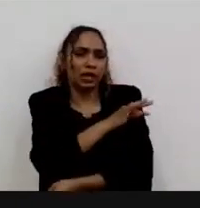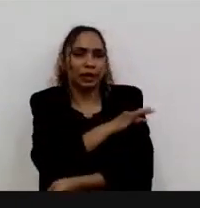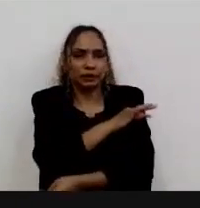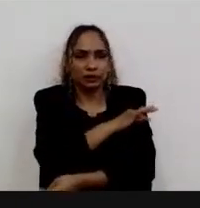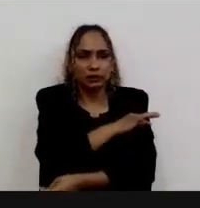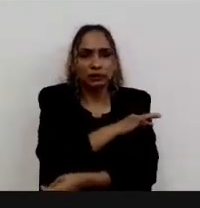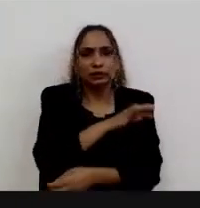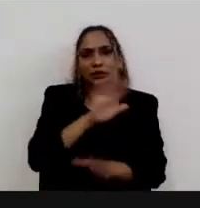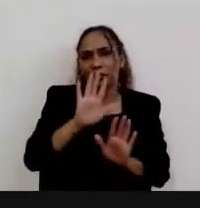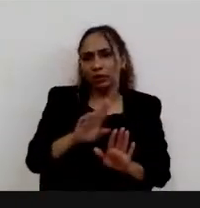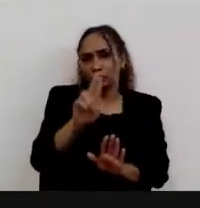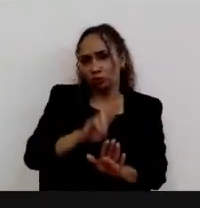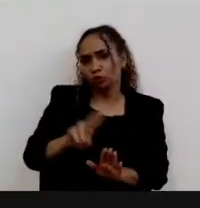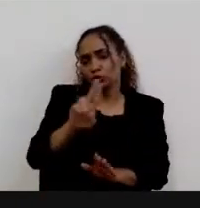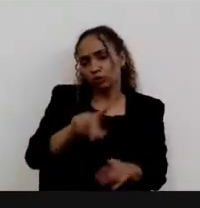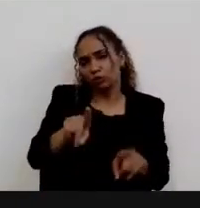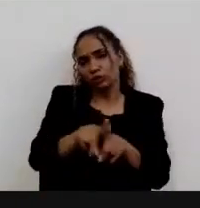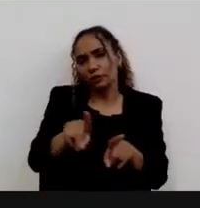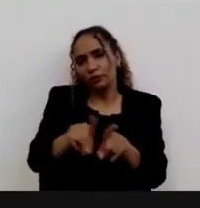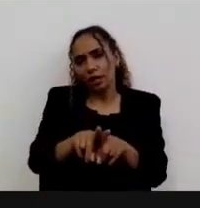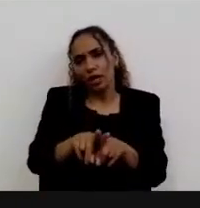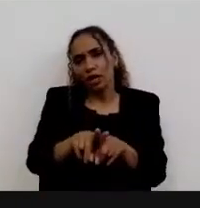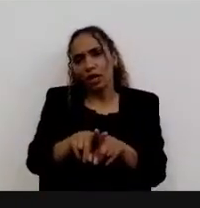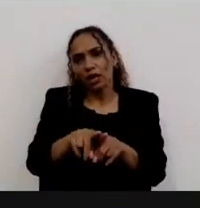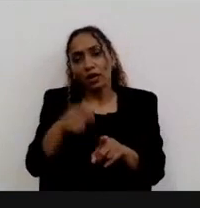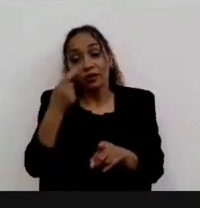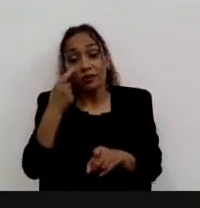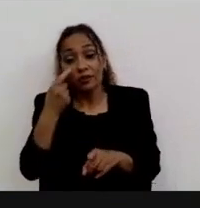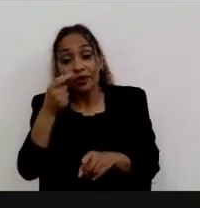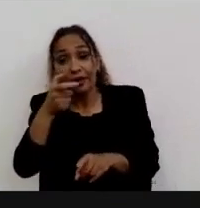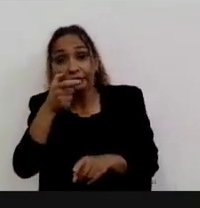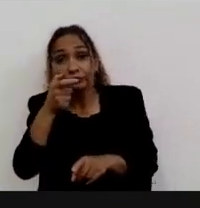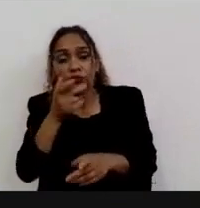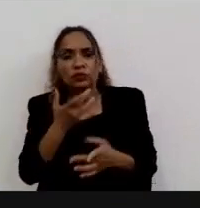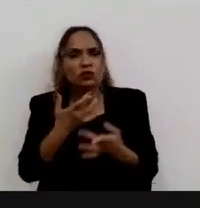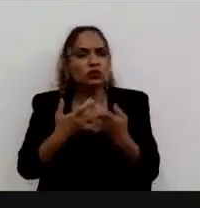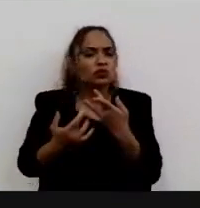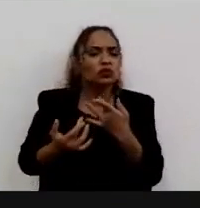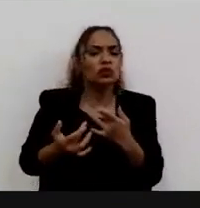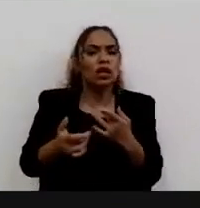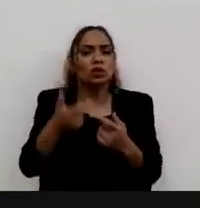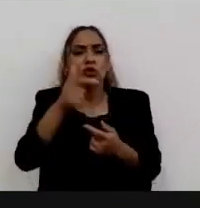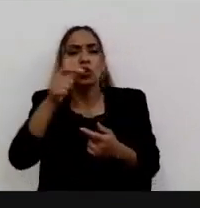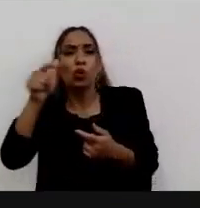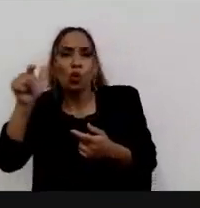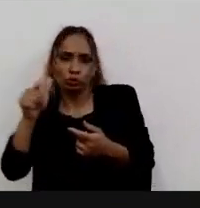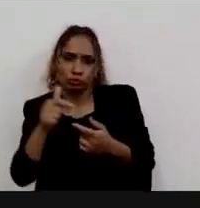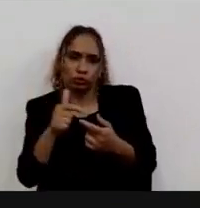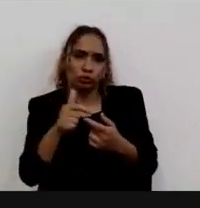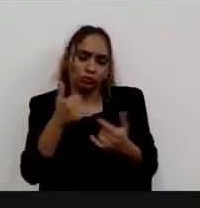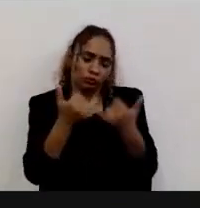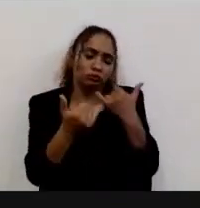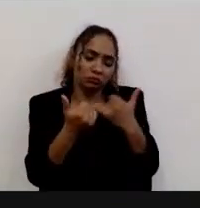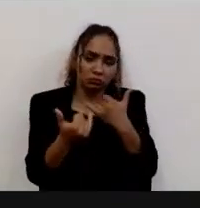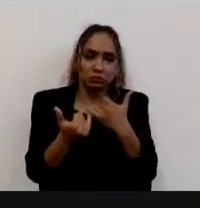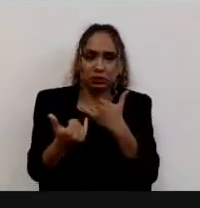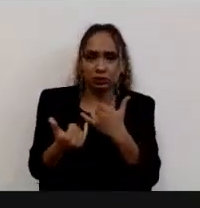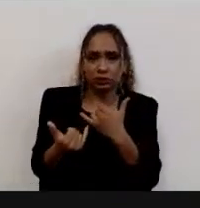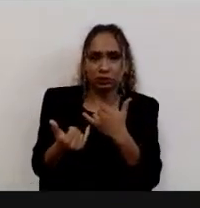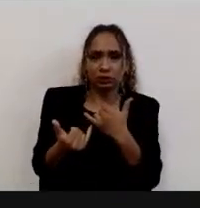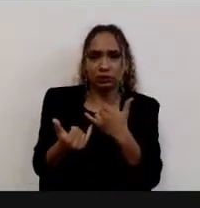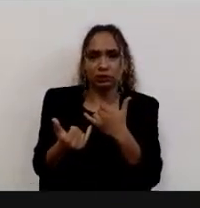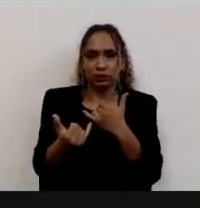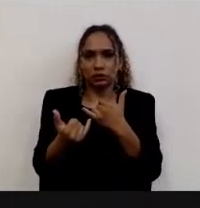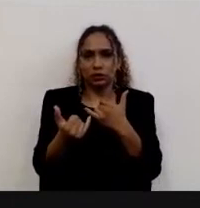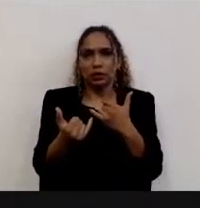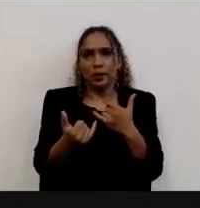também utilizam essa metodologia, né, de identificar os interesses e os outros objetos que são similares a esses